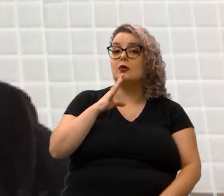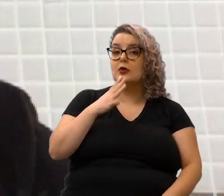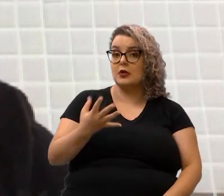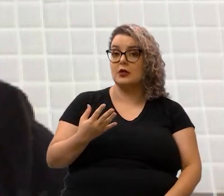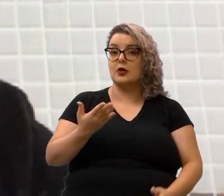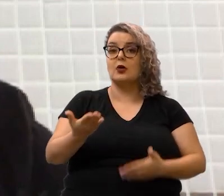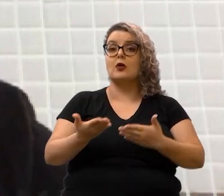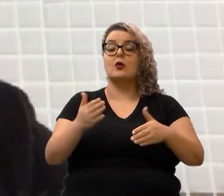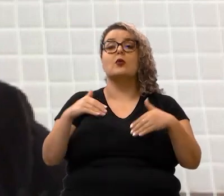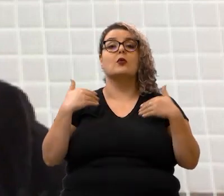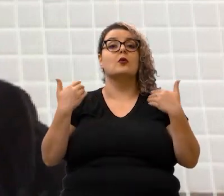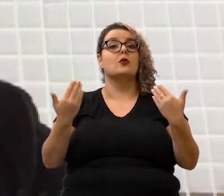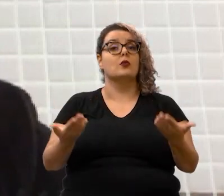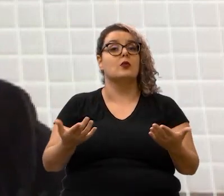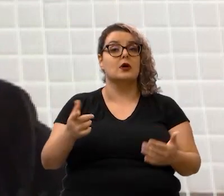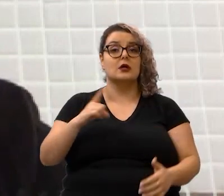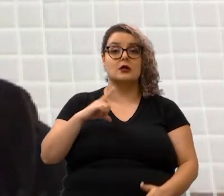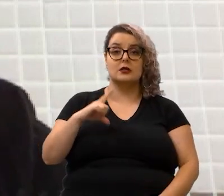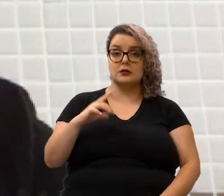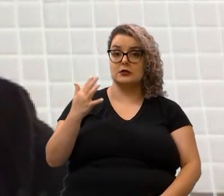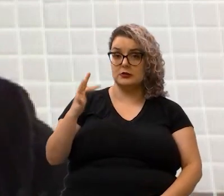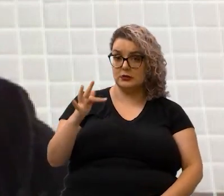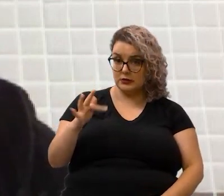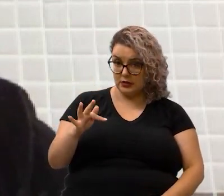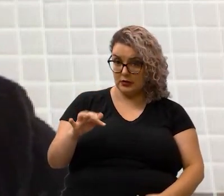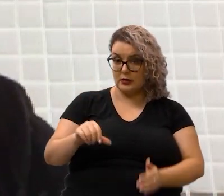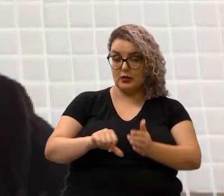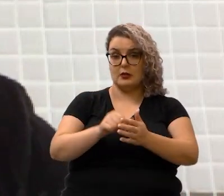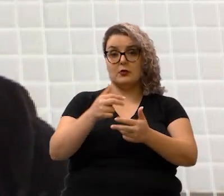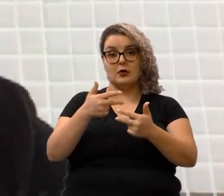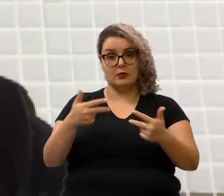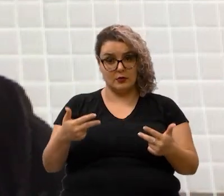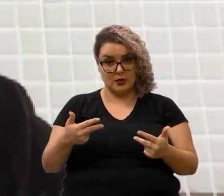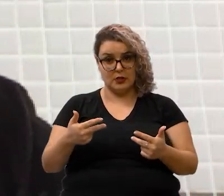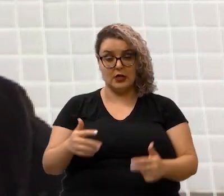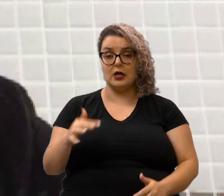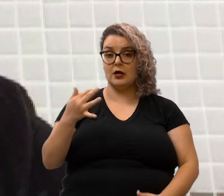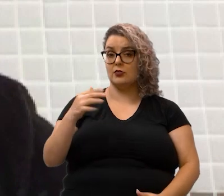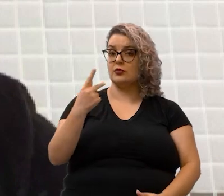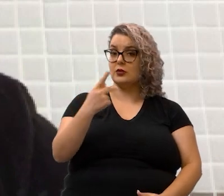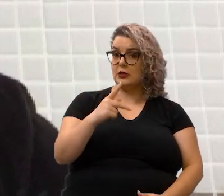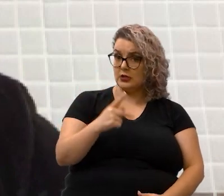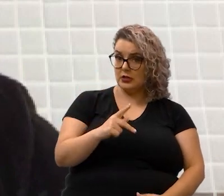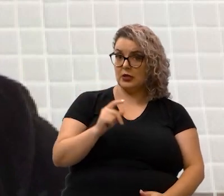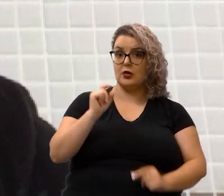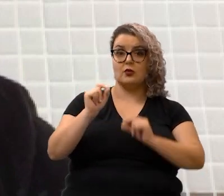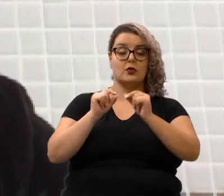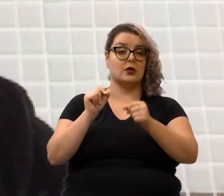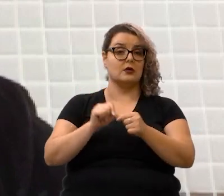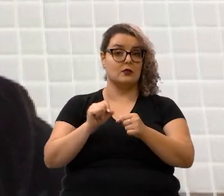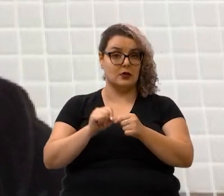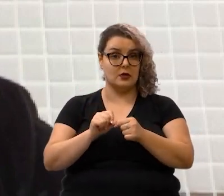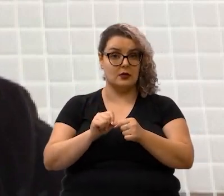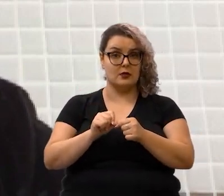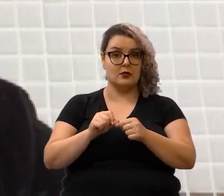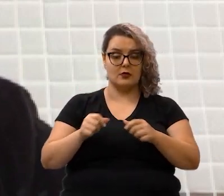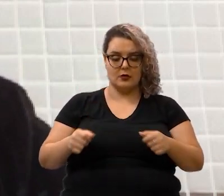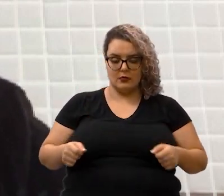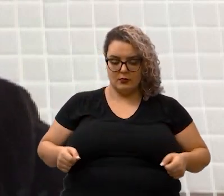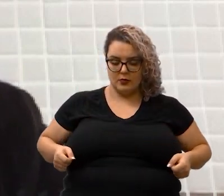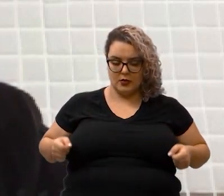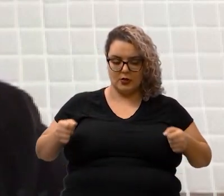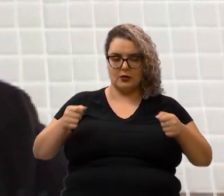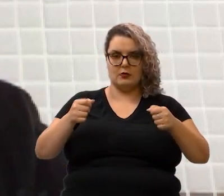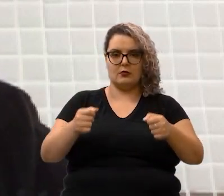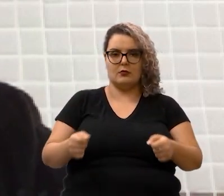fazer? Qual é o tratamento de um paciente que tem dor? Primeira coisa, nós temos que tirar a dor dele. O que nós vamos fazer? Um par de muletas.